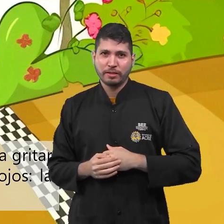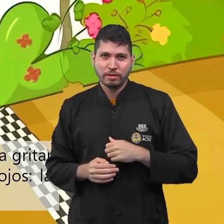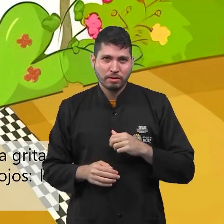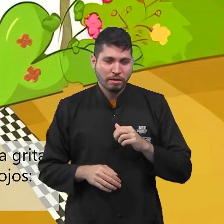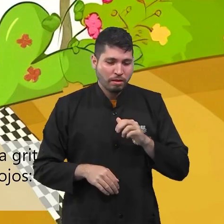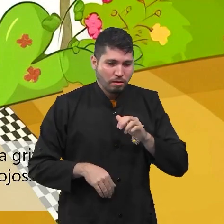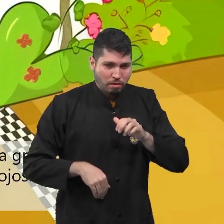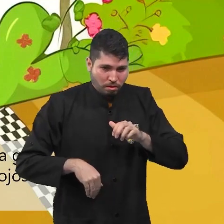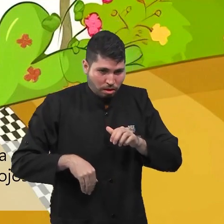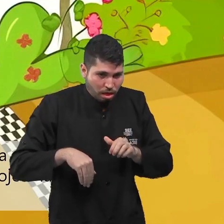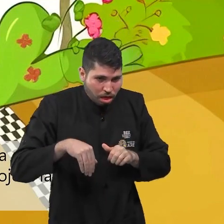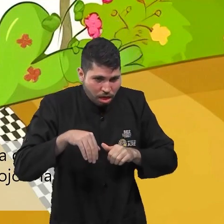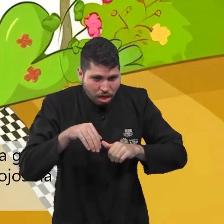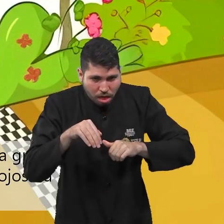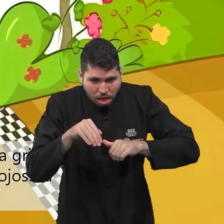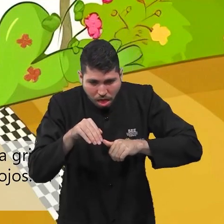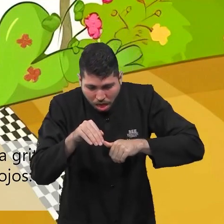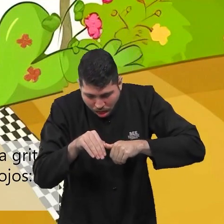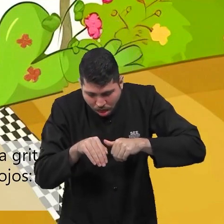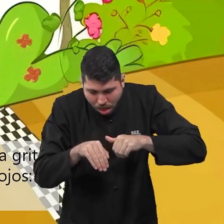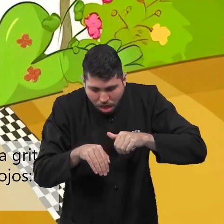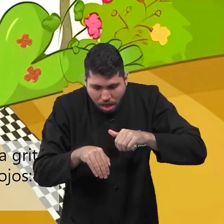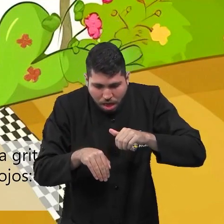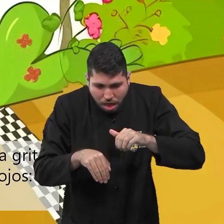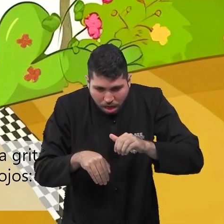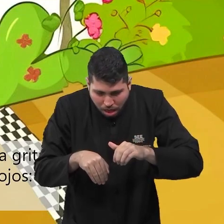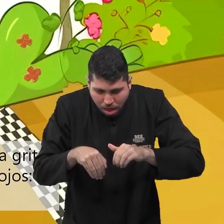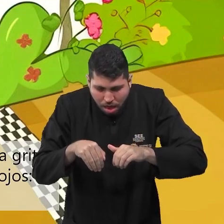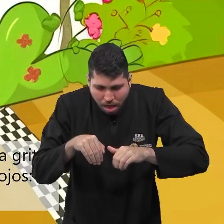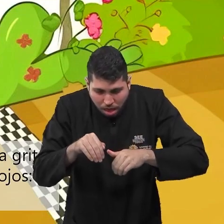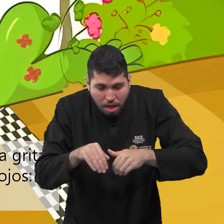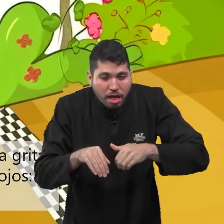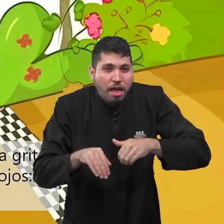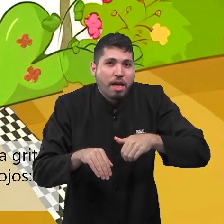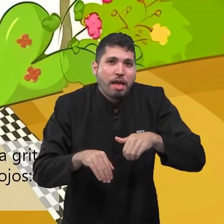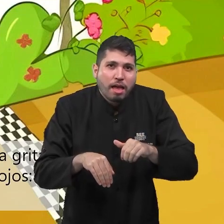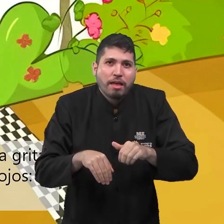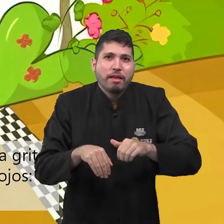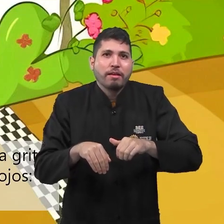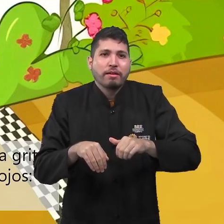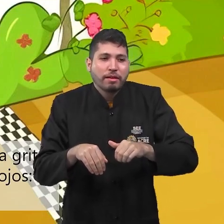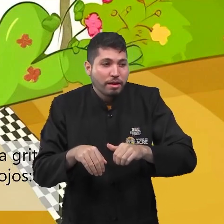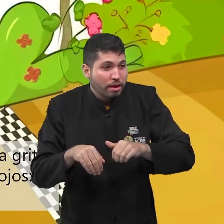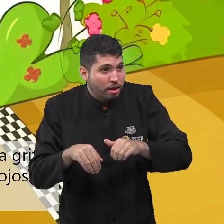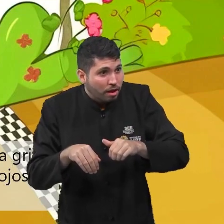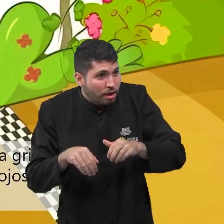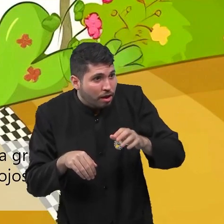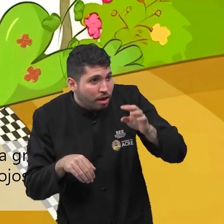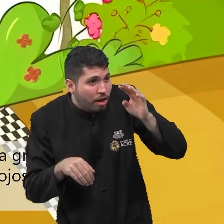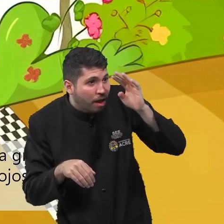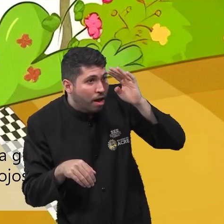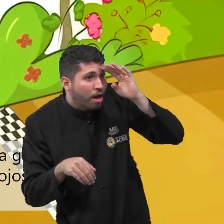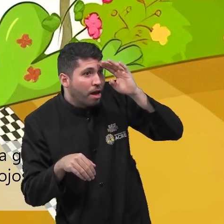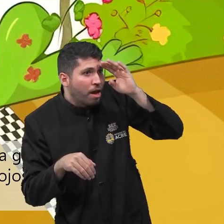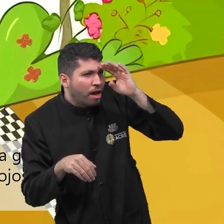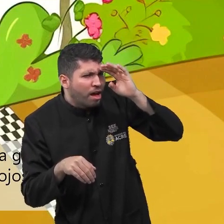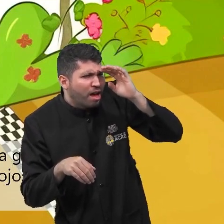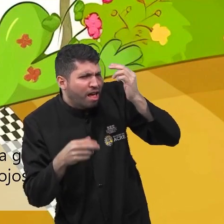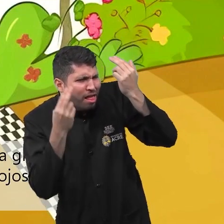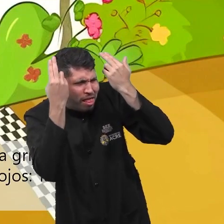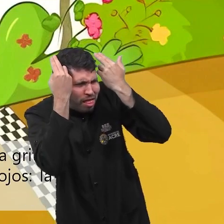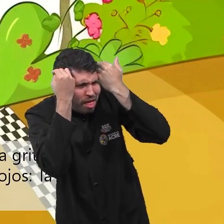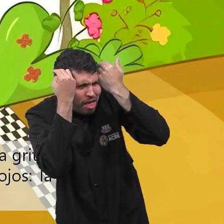da meta, ou seja, a linha de chegada, todos os animais do bosque começaram a gritar, ou seja, os animais da floresta começaram a gritar. Com